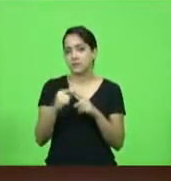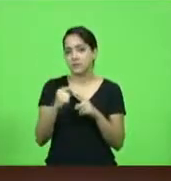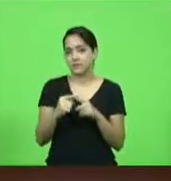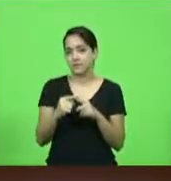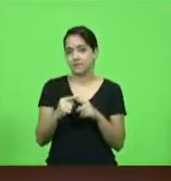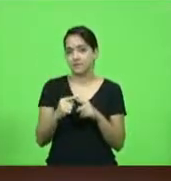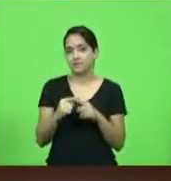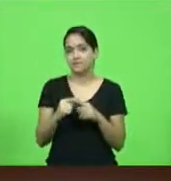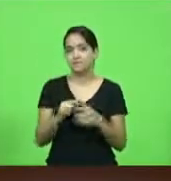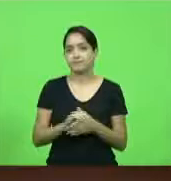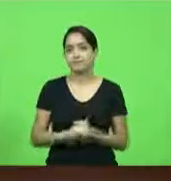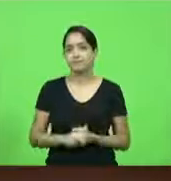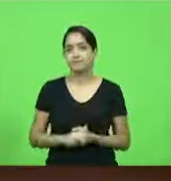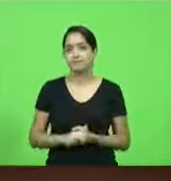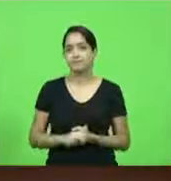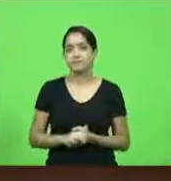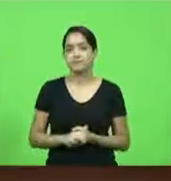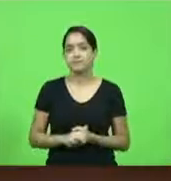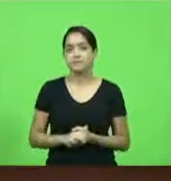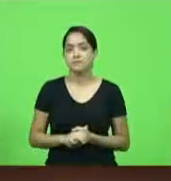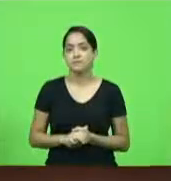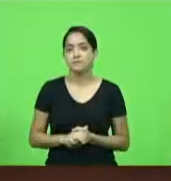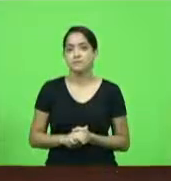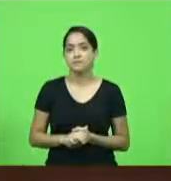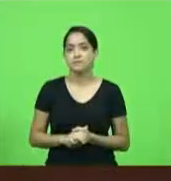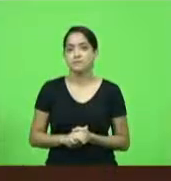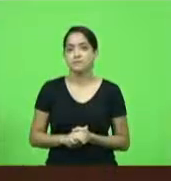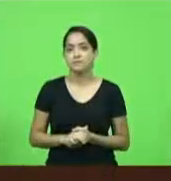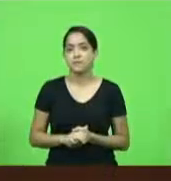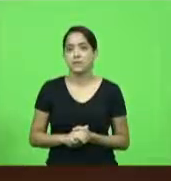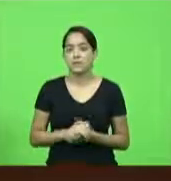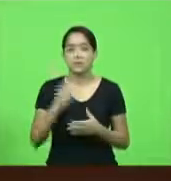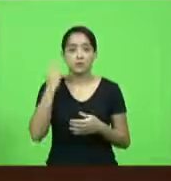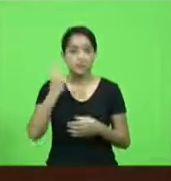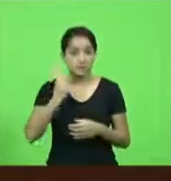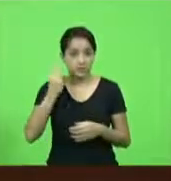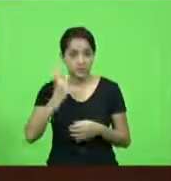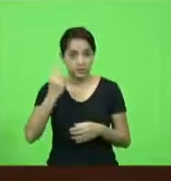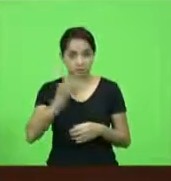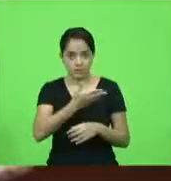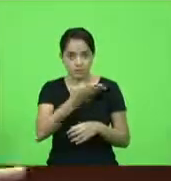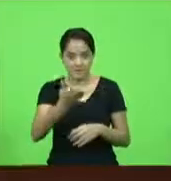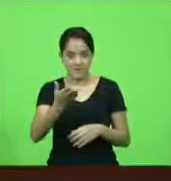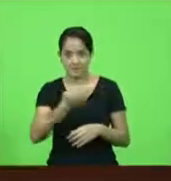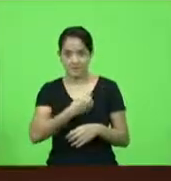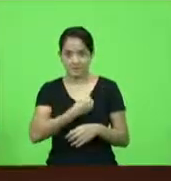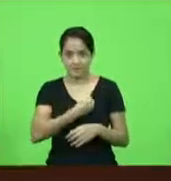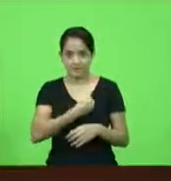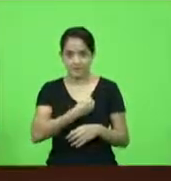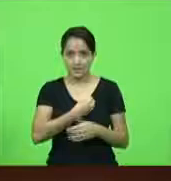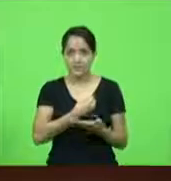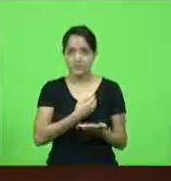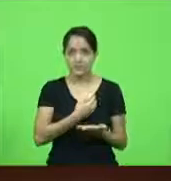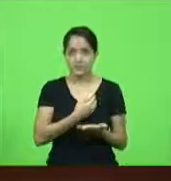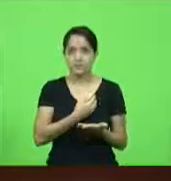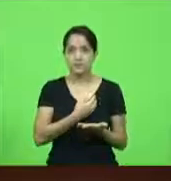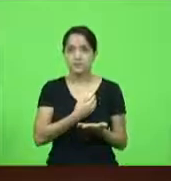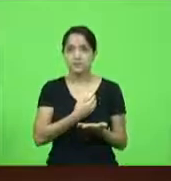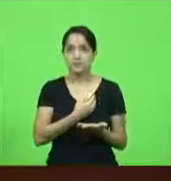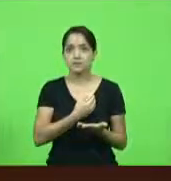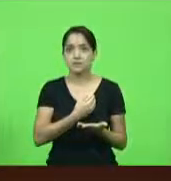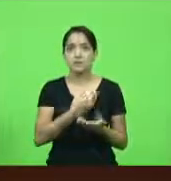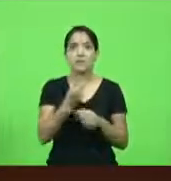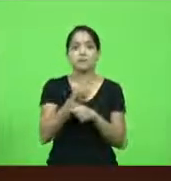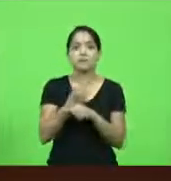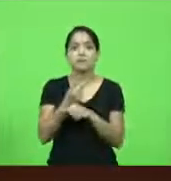acontece? Acontece que os vereadores dessas cidades, eles estão a procura